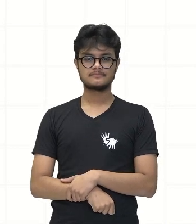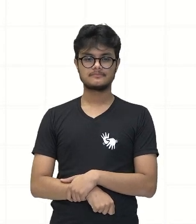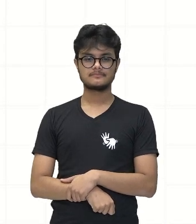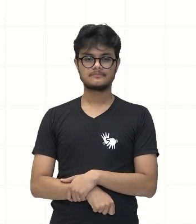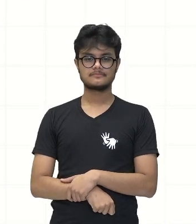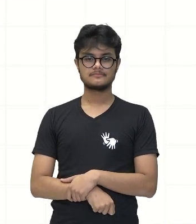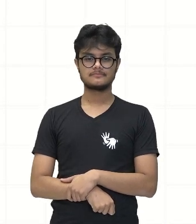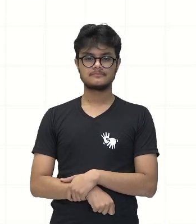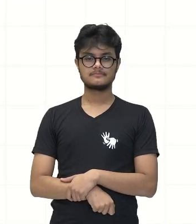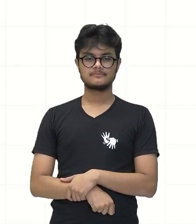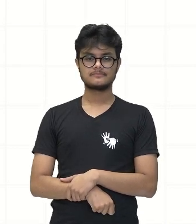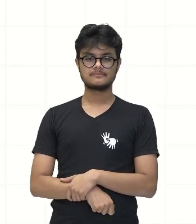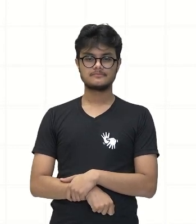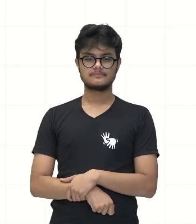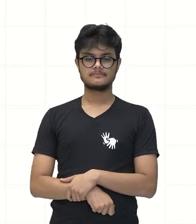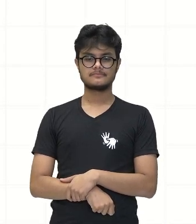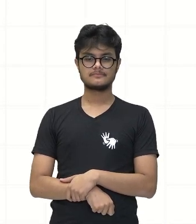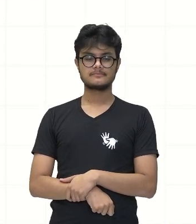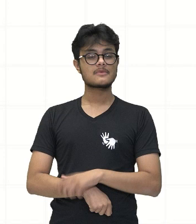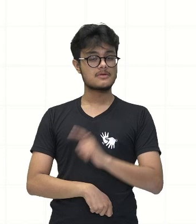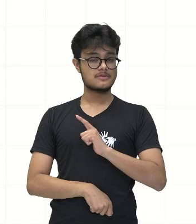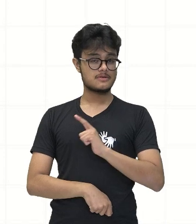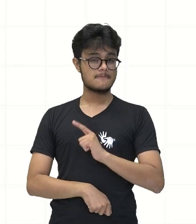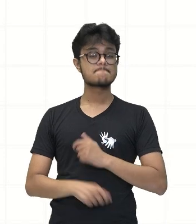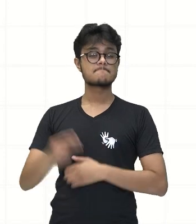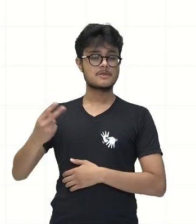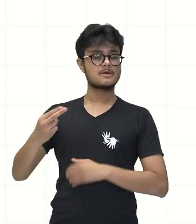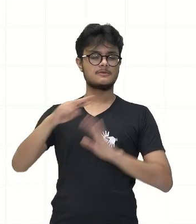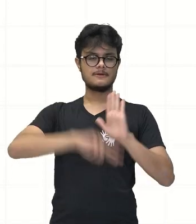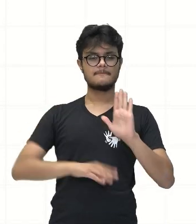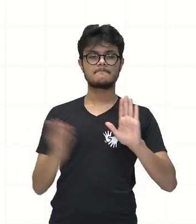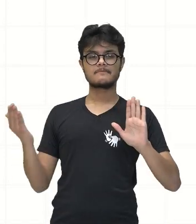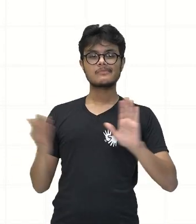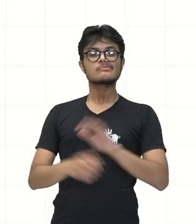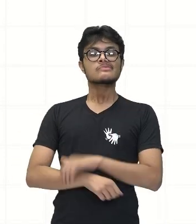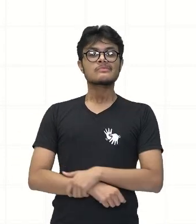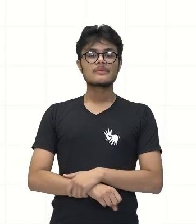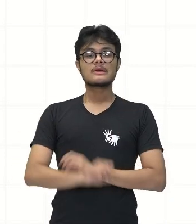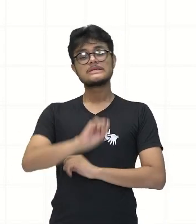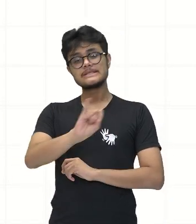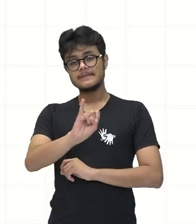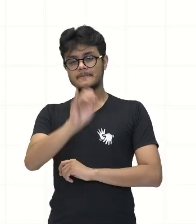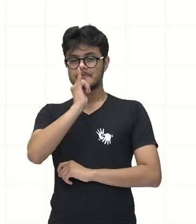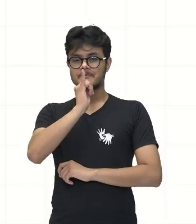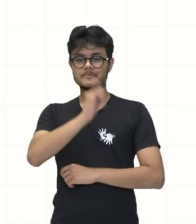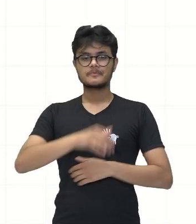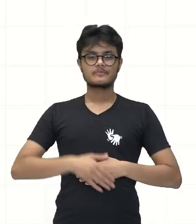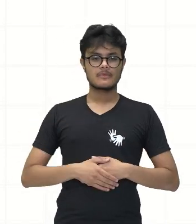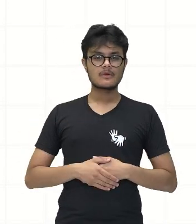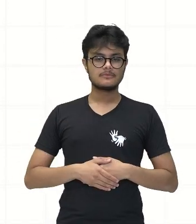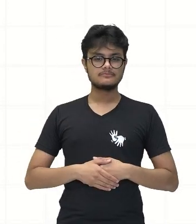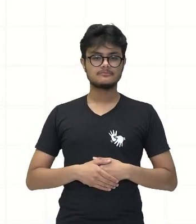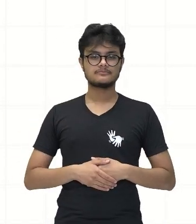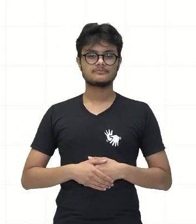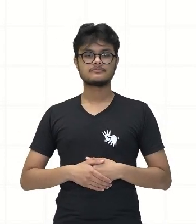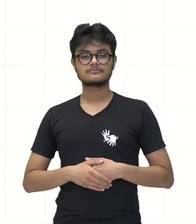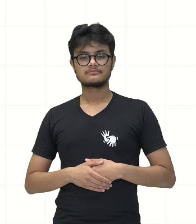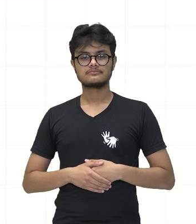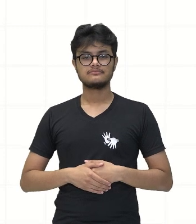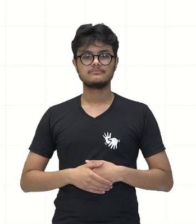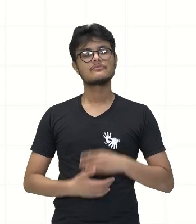radical inicial. Então, aqui nós temos essa propriedade. Ó, se eu multiplicar por P